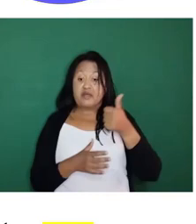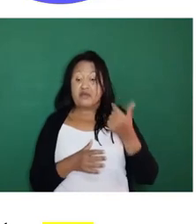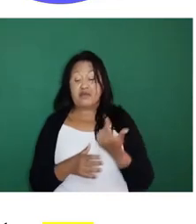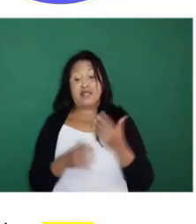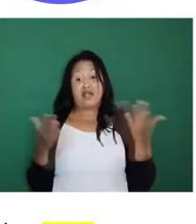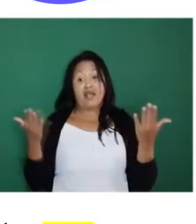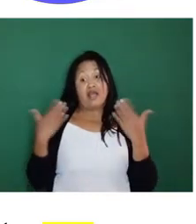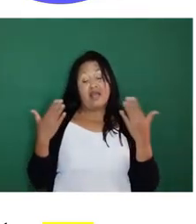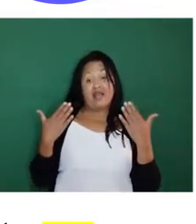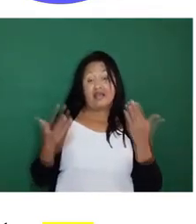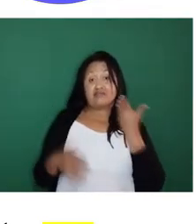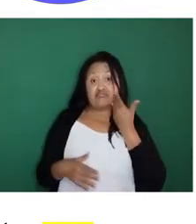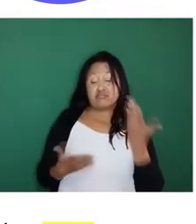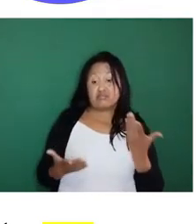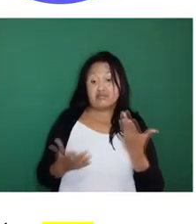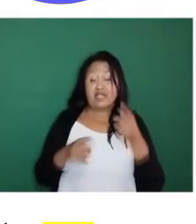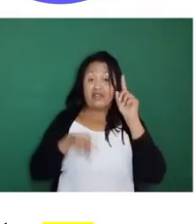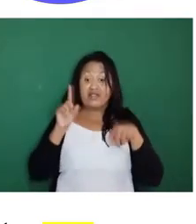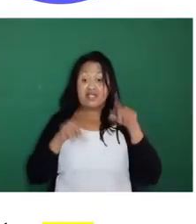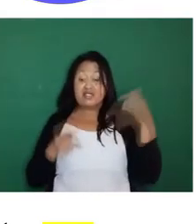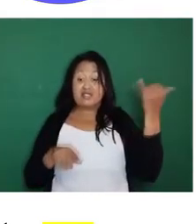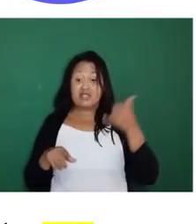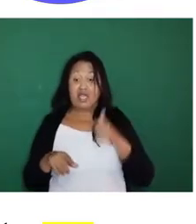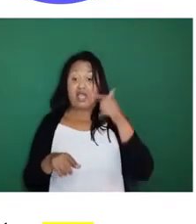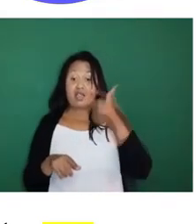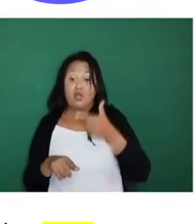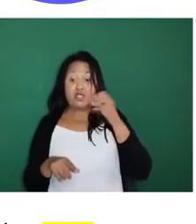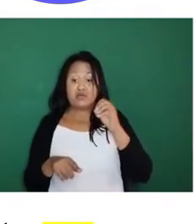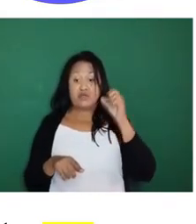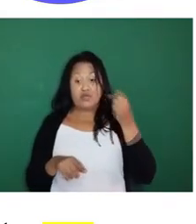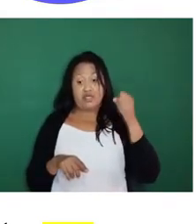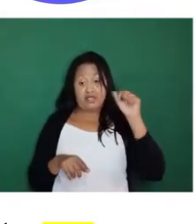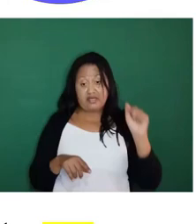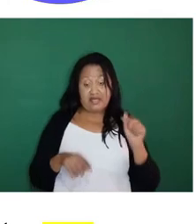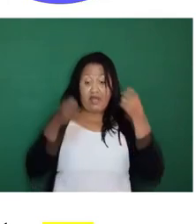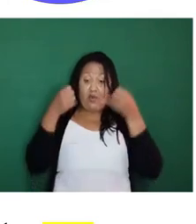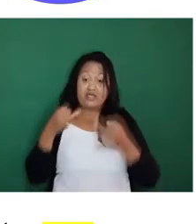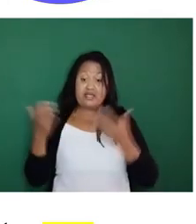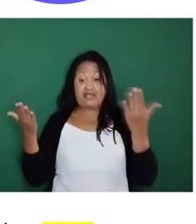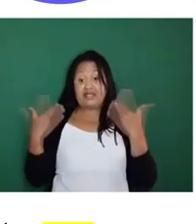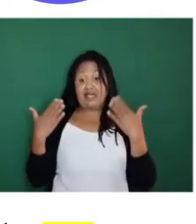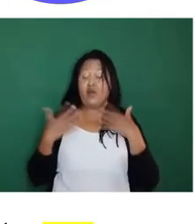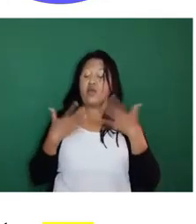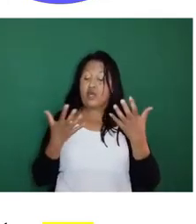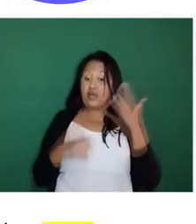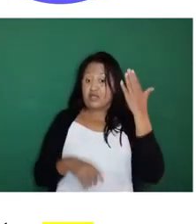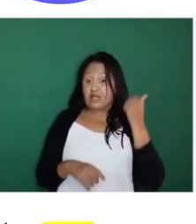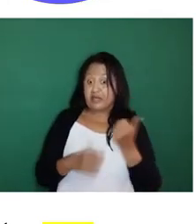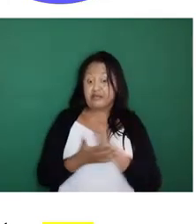é que acontece a variação da energia interna é 2087 a quantidade de calor eu quero saber e